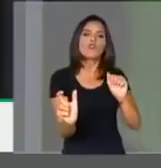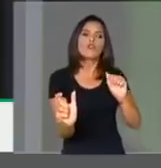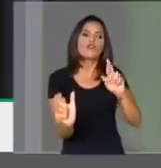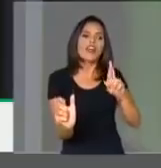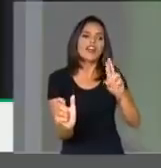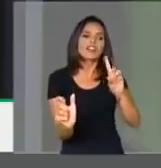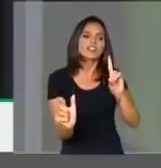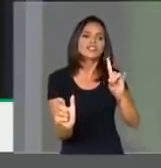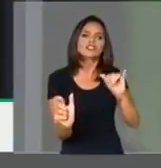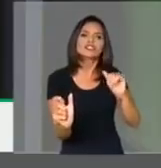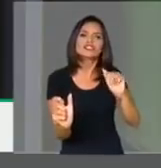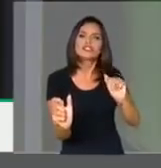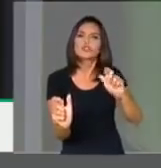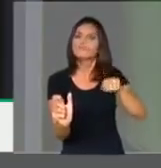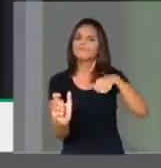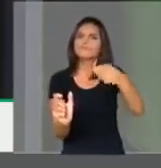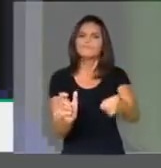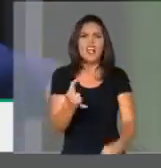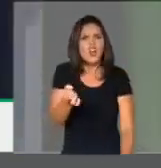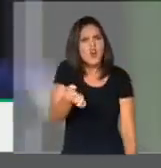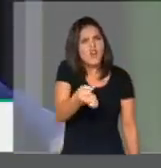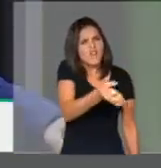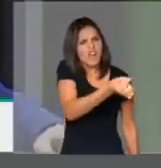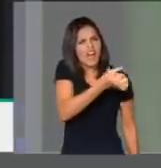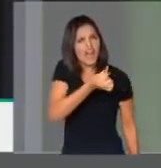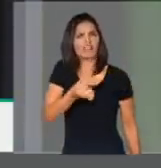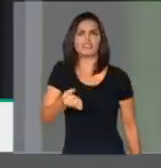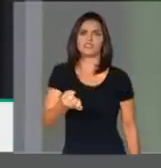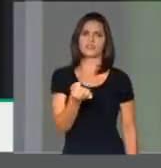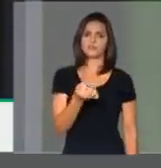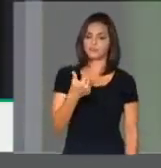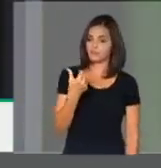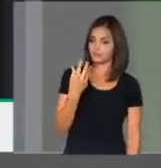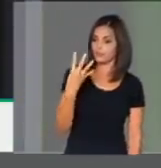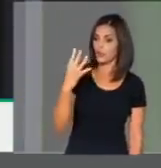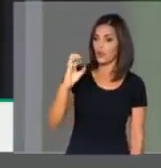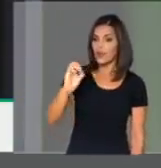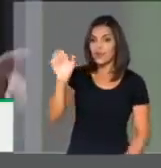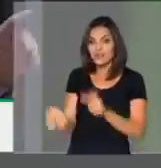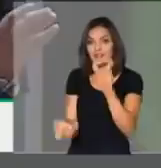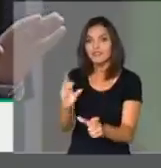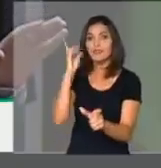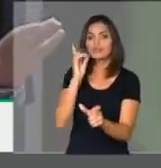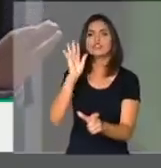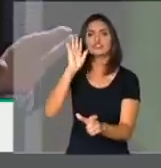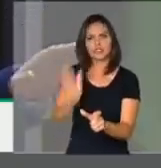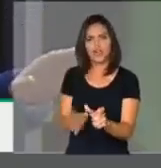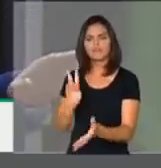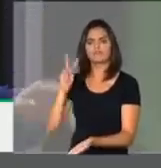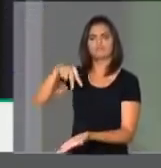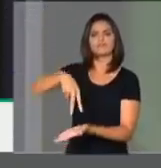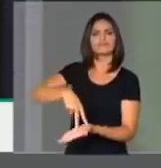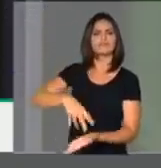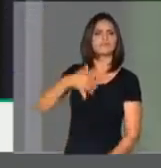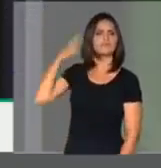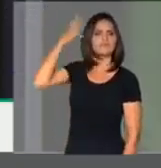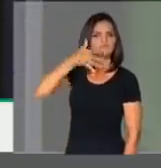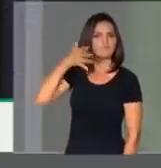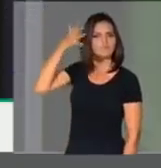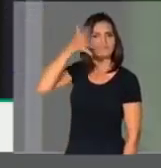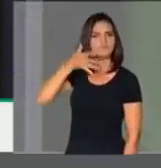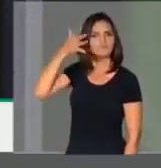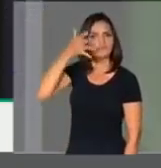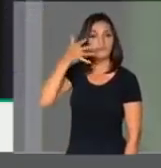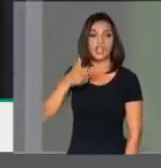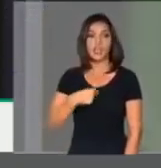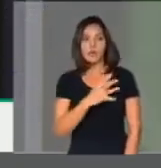covardia. 40 oradores já subiram na tribuna no dia de hoje. Que eu tenha visto ou